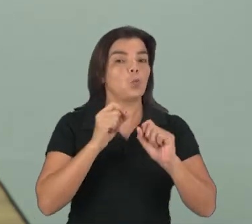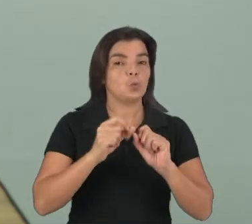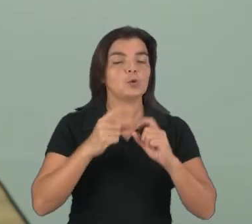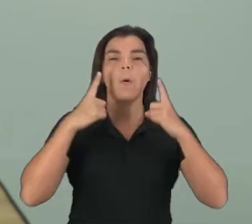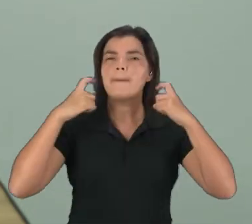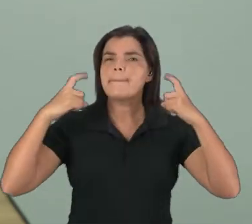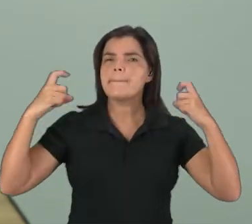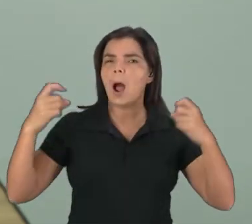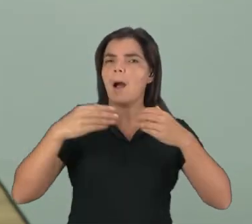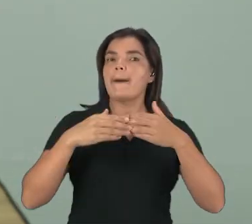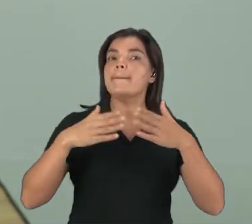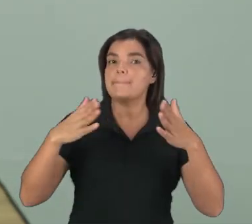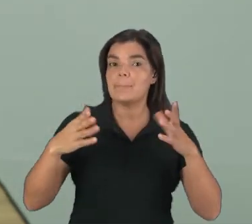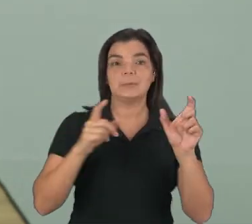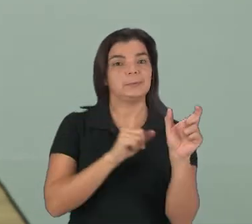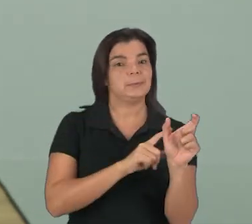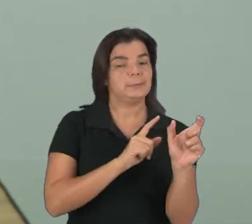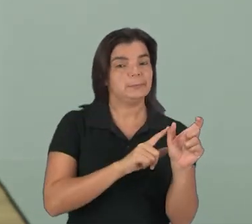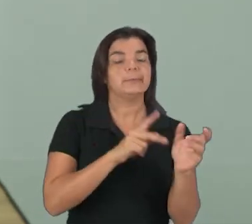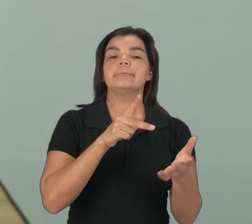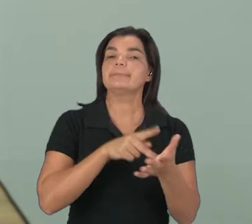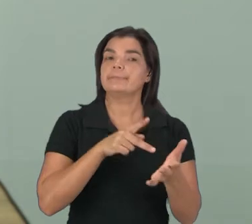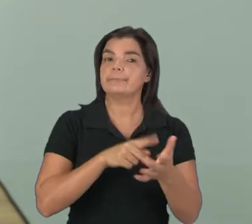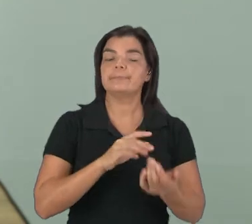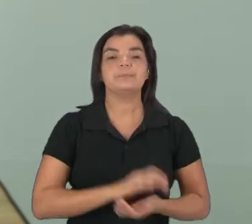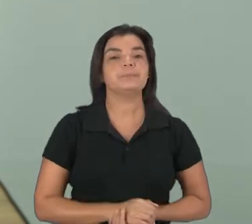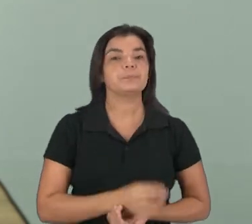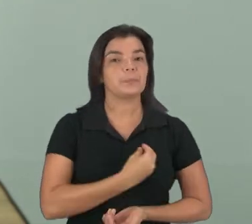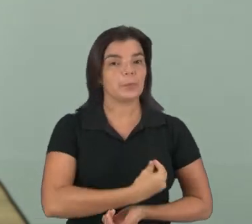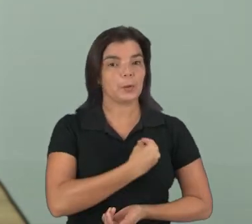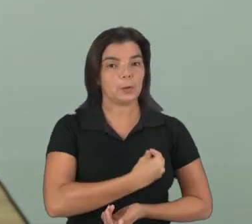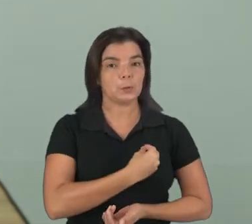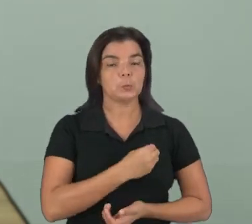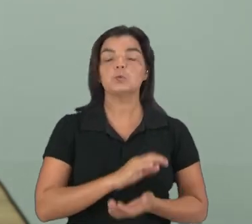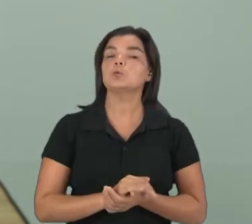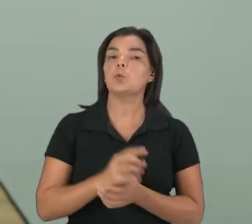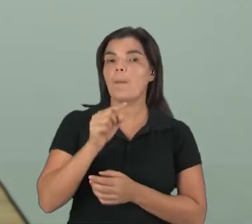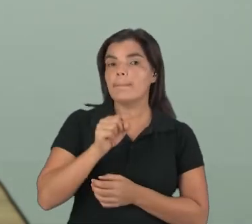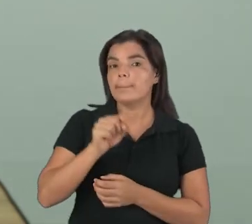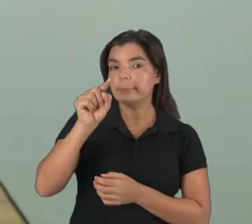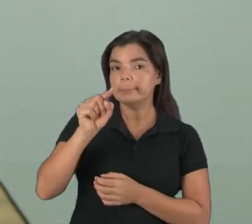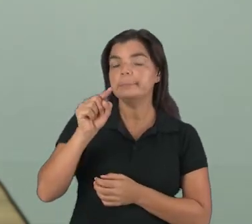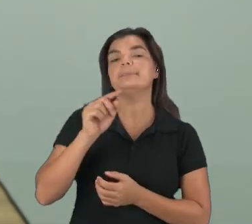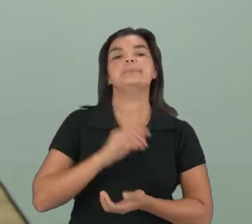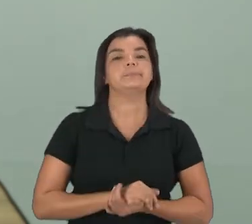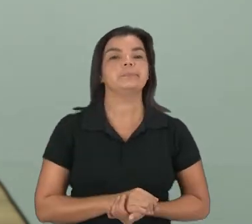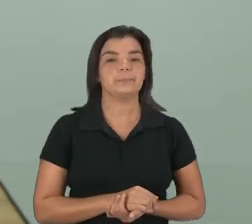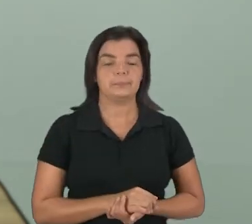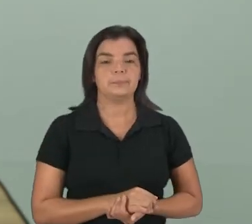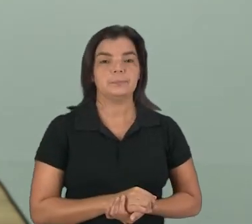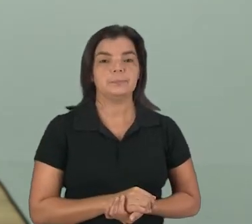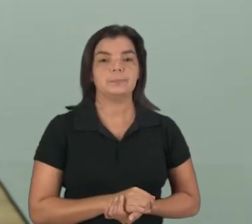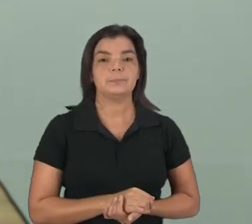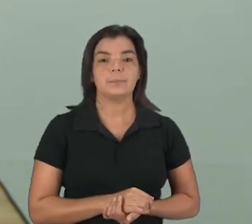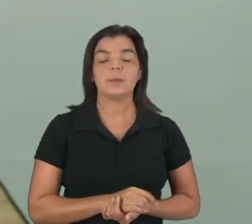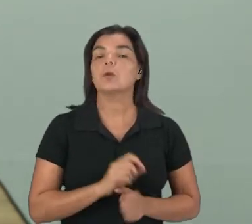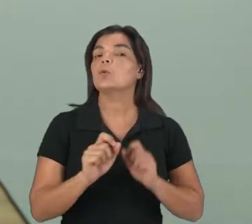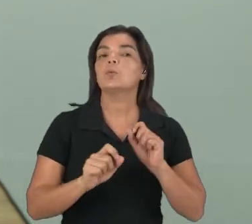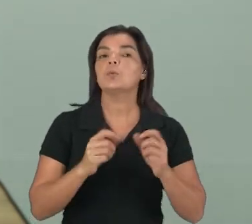som aberto nas palavras. Isso mesmo, a presença do sinal agudo, né, do sinal agudo